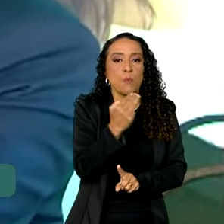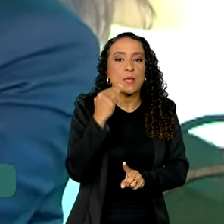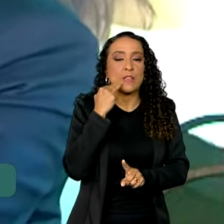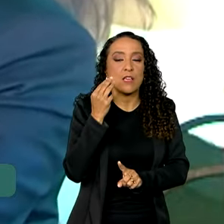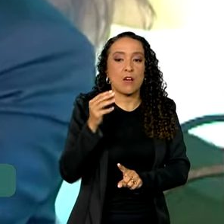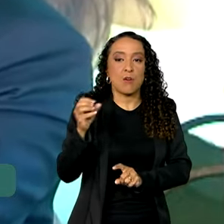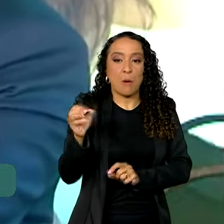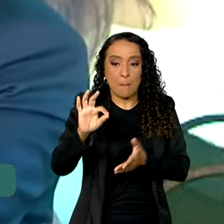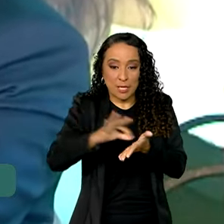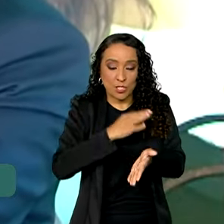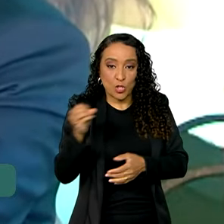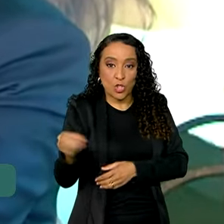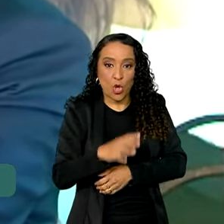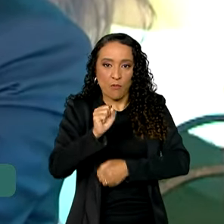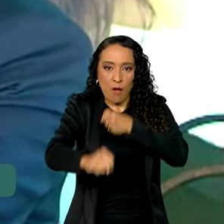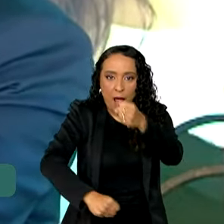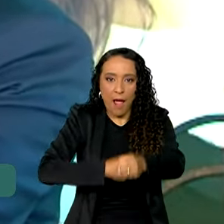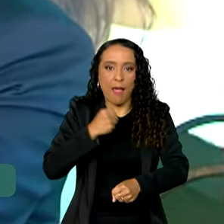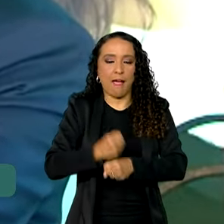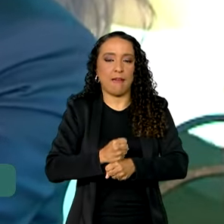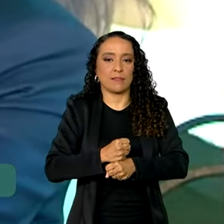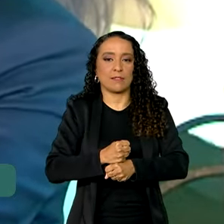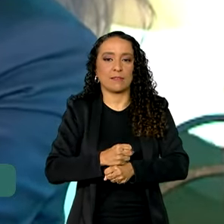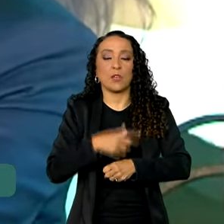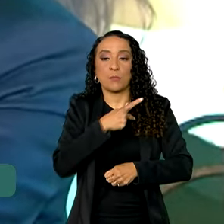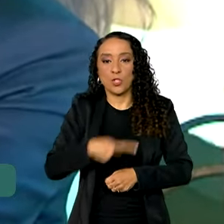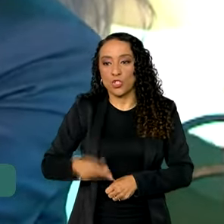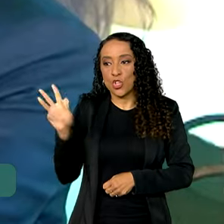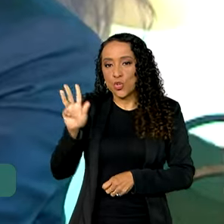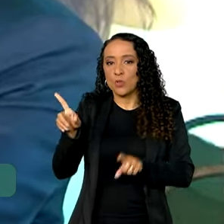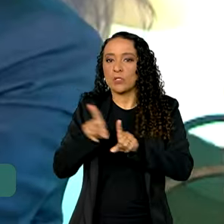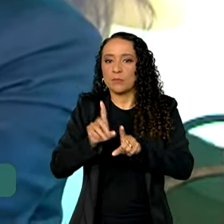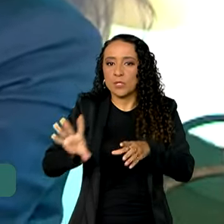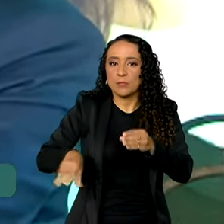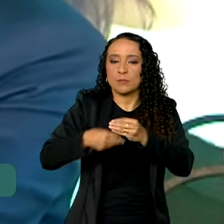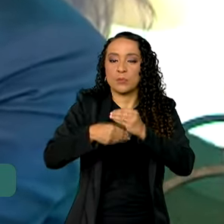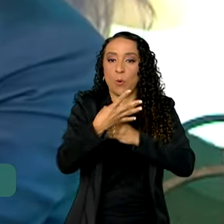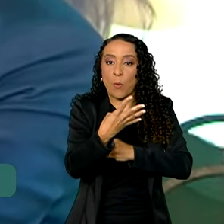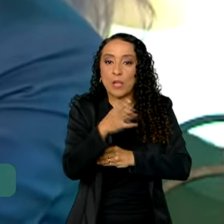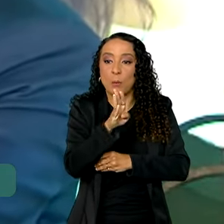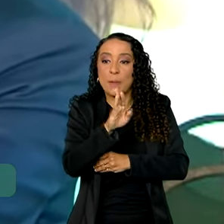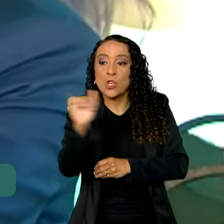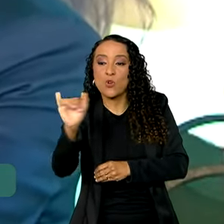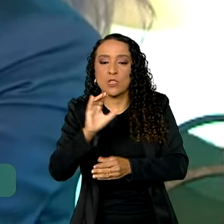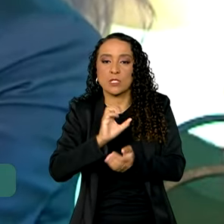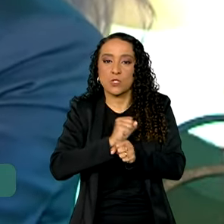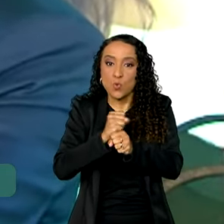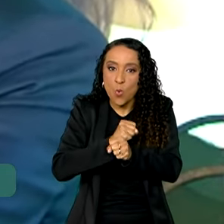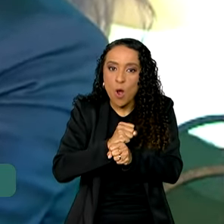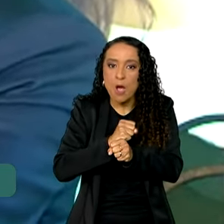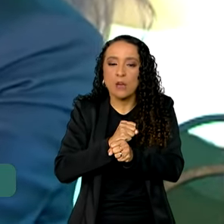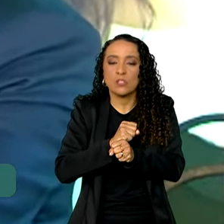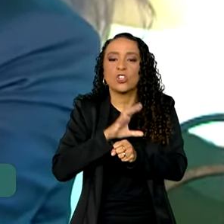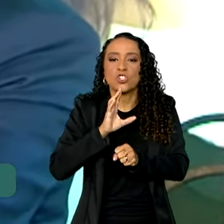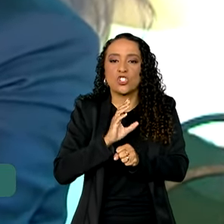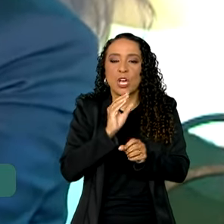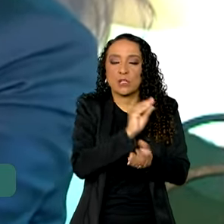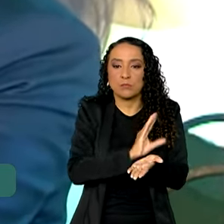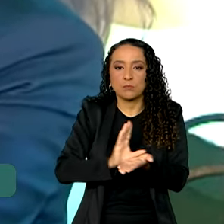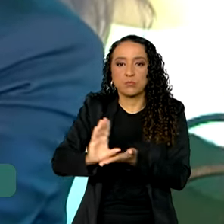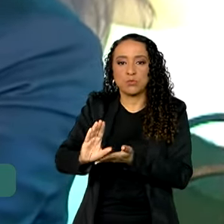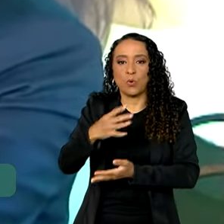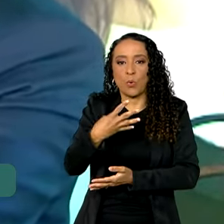de novas matrículas a cada ano. E o presidente Lula colocou 4 bilhões por ano. Nós já